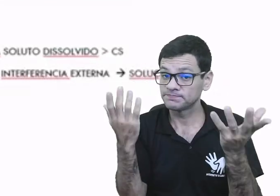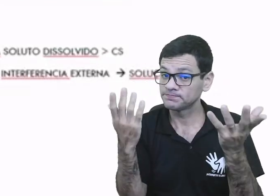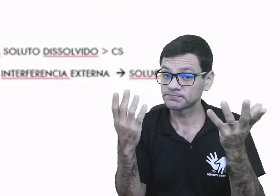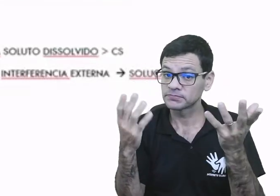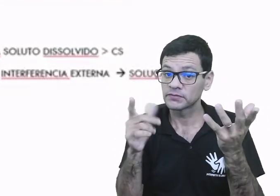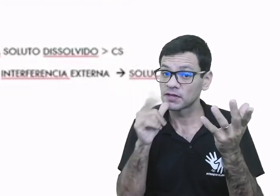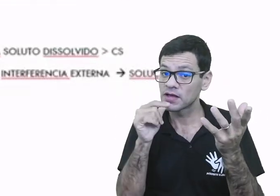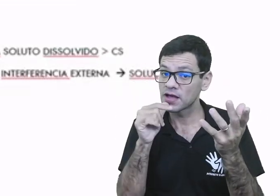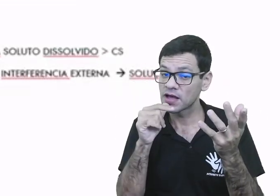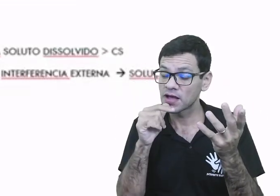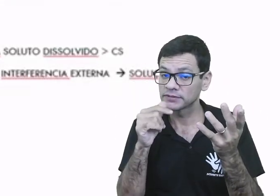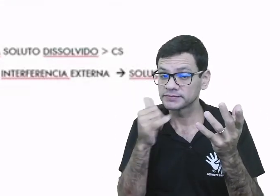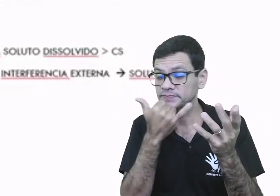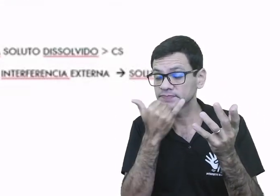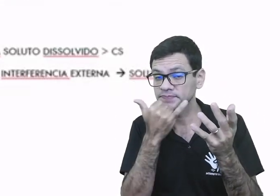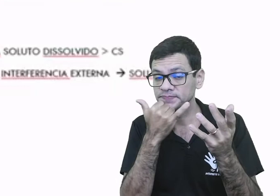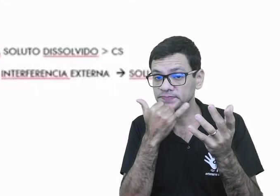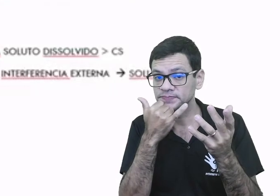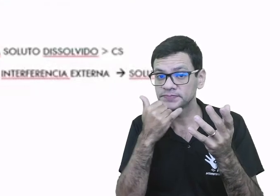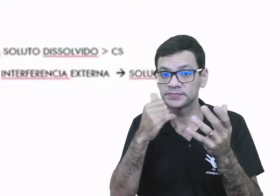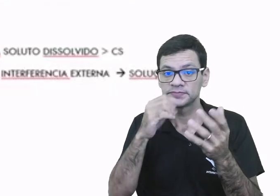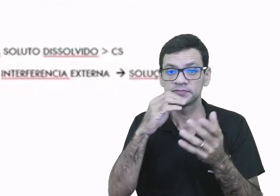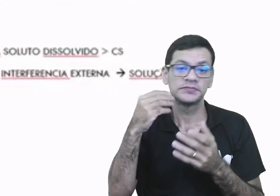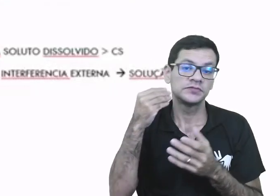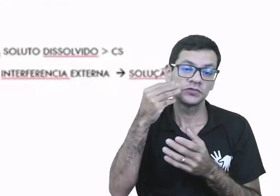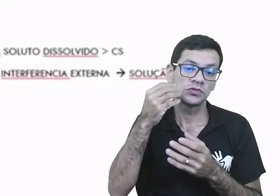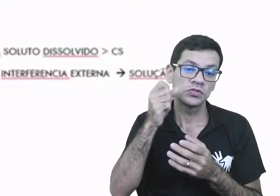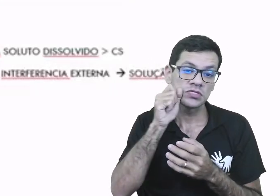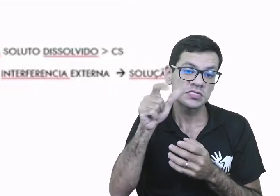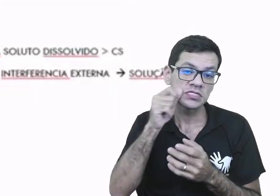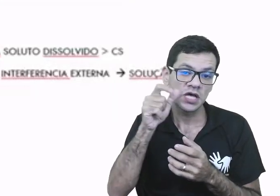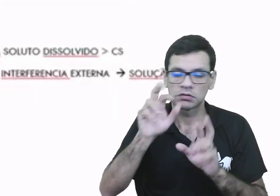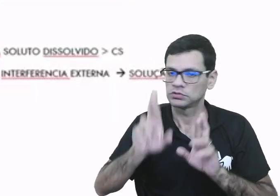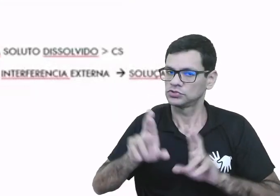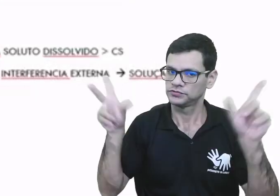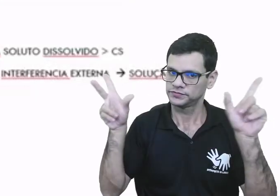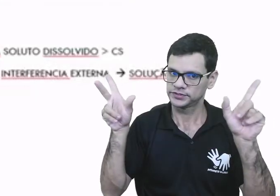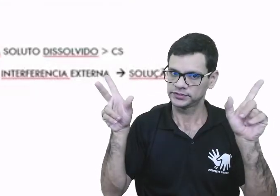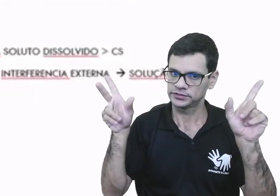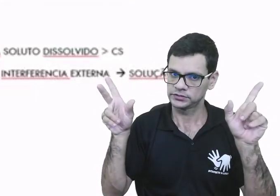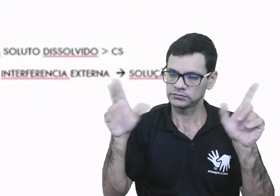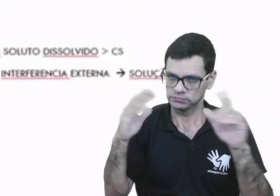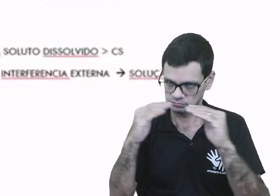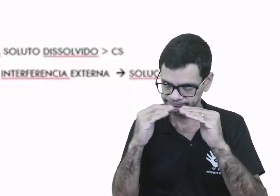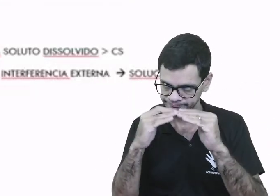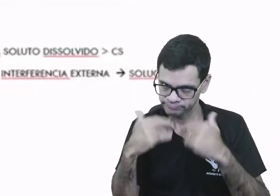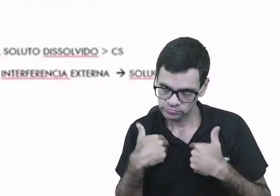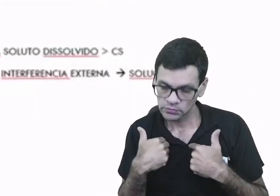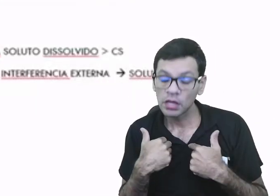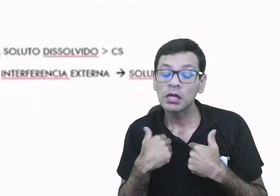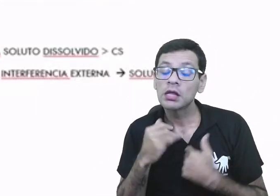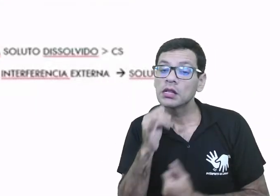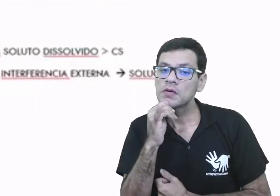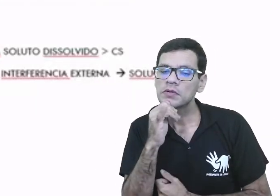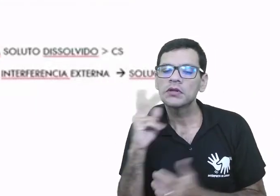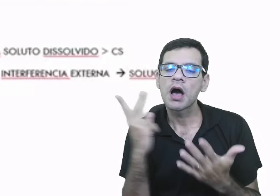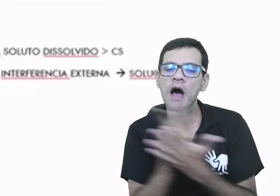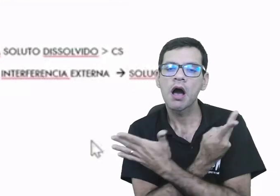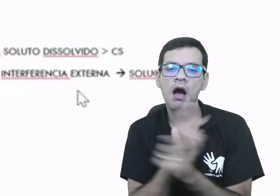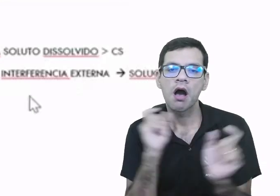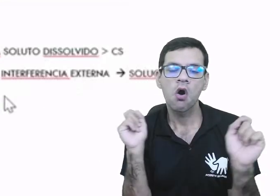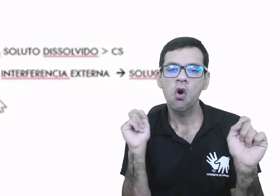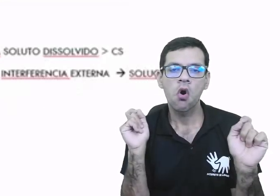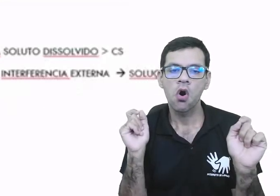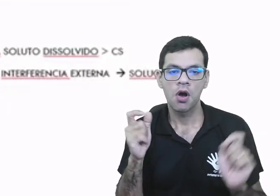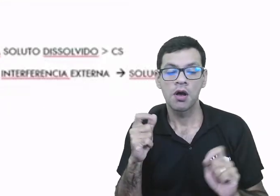da água já é do cloreto de sódio já é outro. Não concordam? Então, o que vai acontecer? A